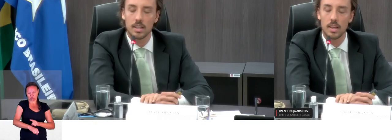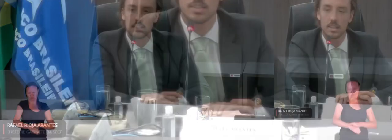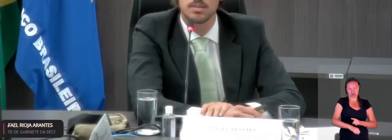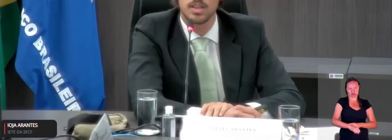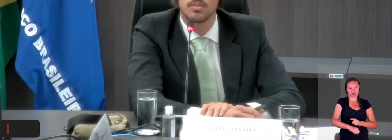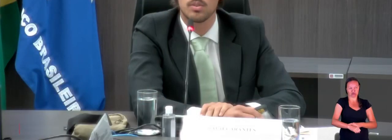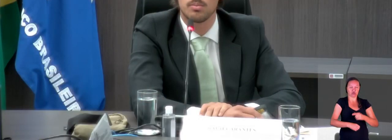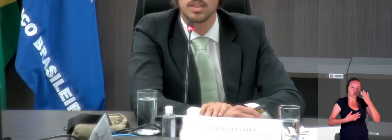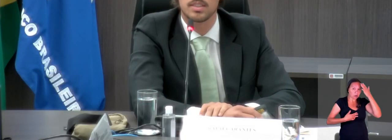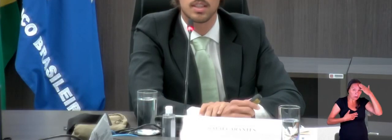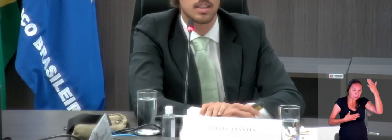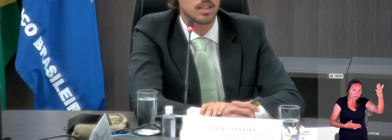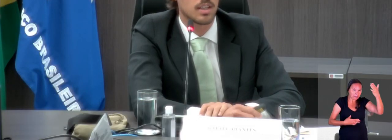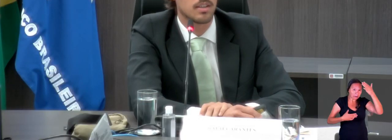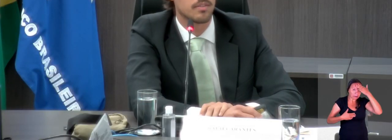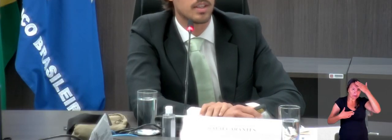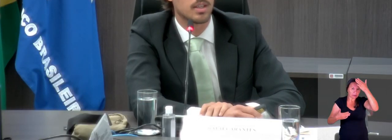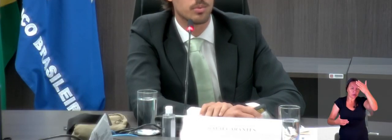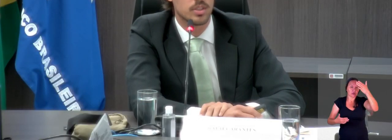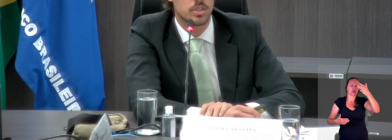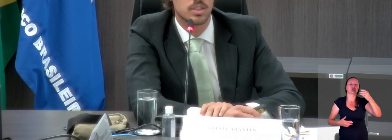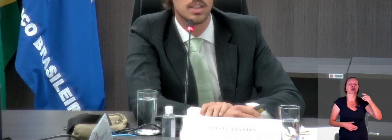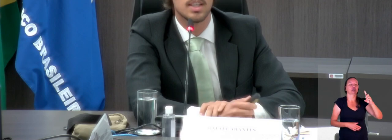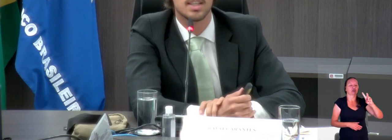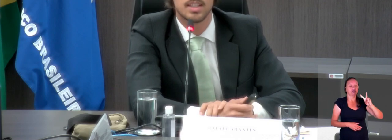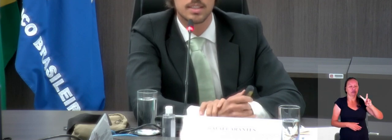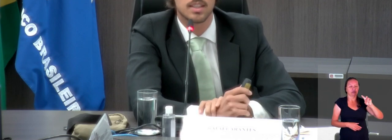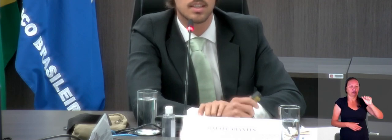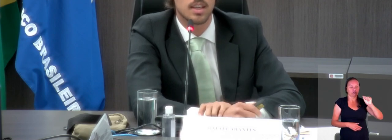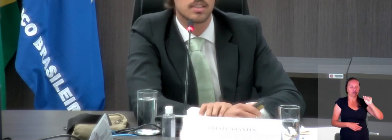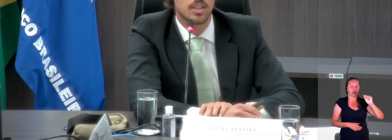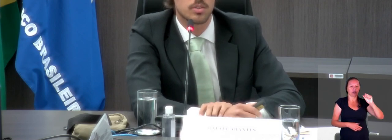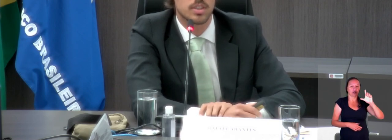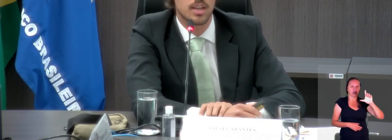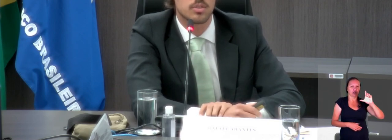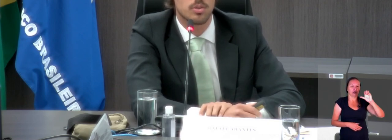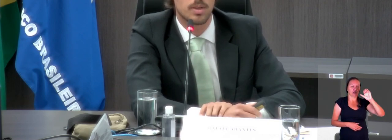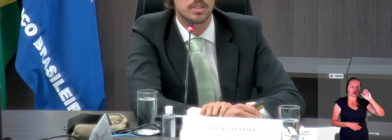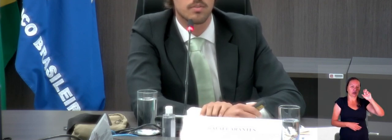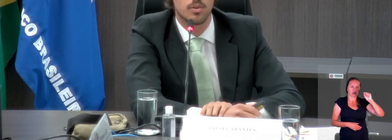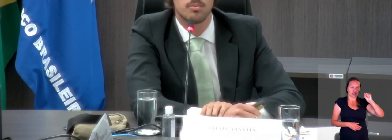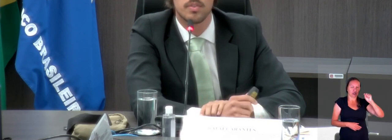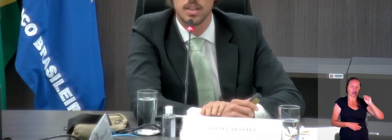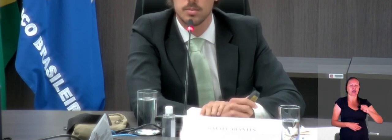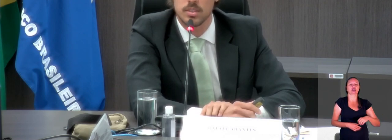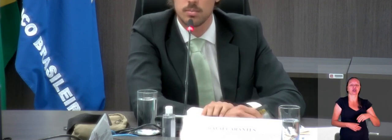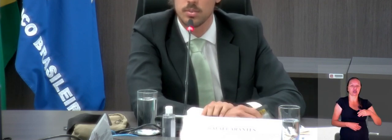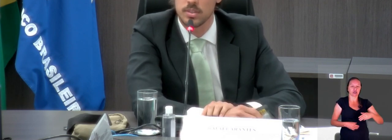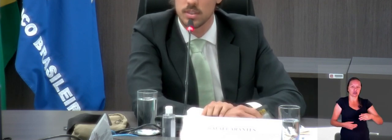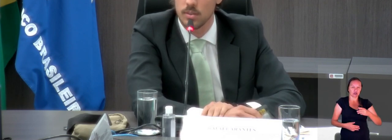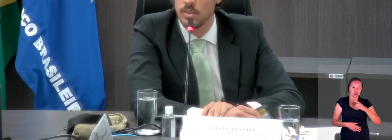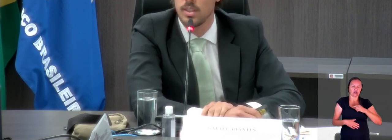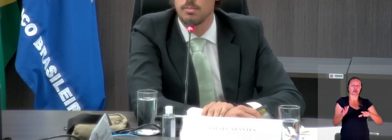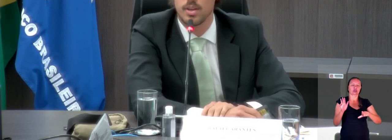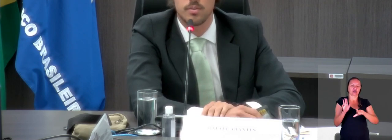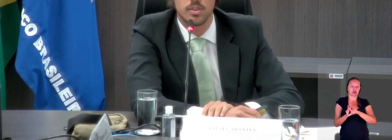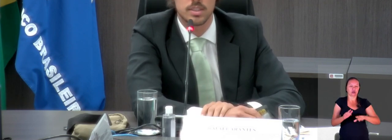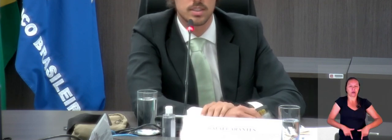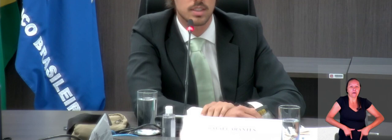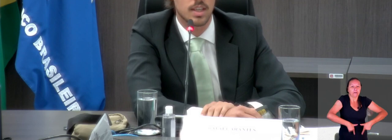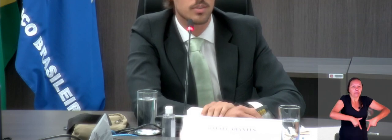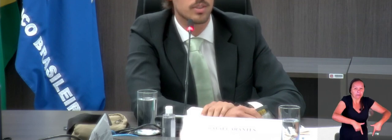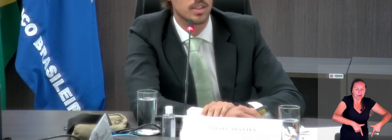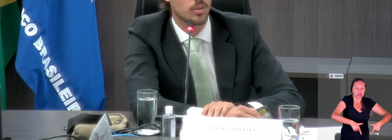enorme agradecimento em nome da secretária Valéria Buriti e da secretaria extraordinária de combate à fome ficamos à disposição para que